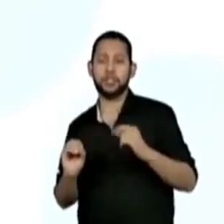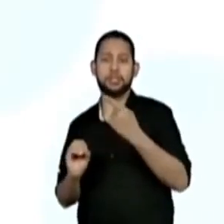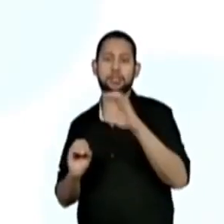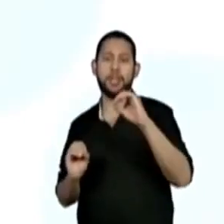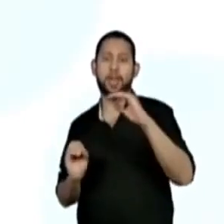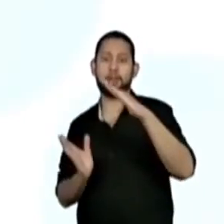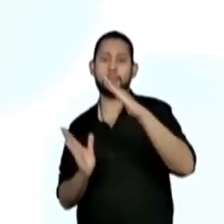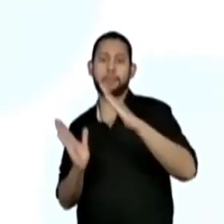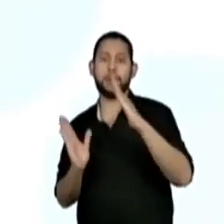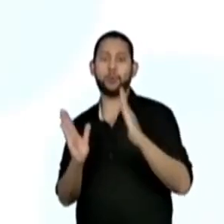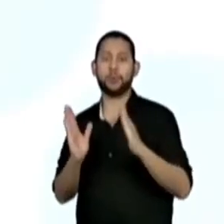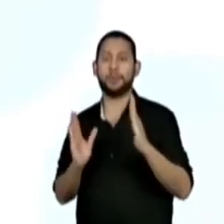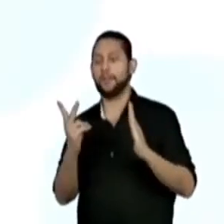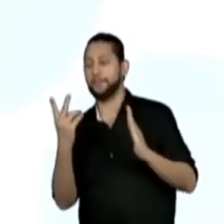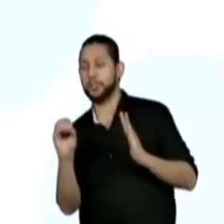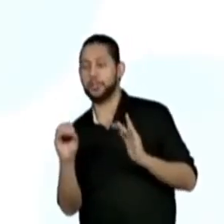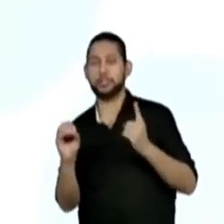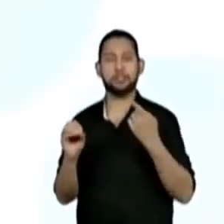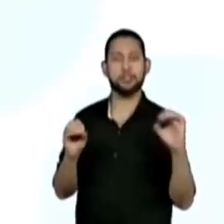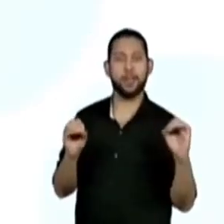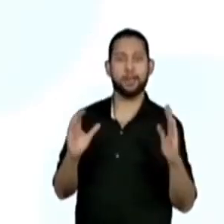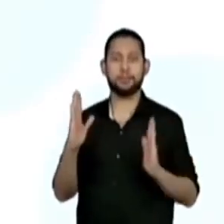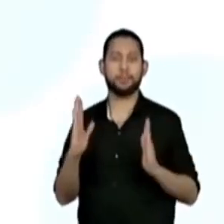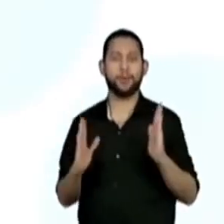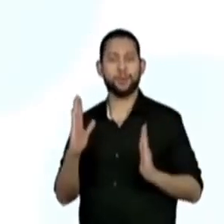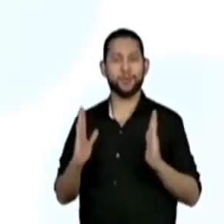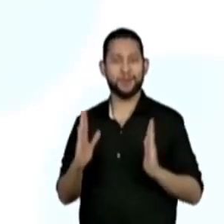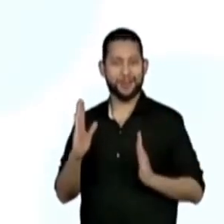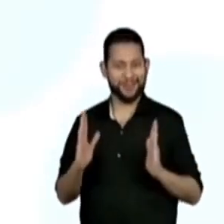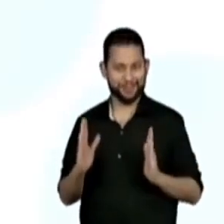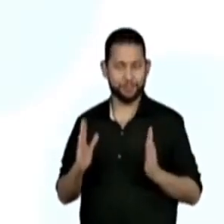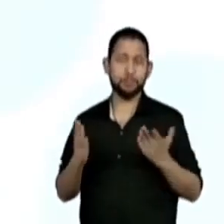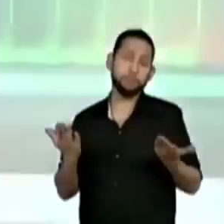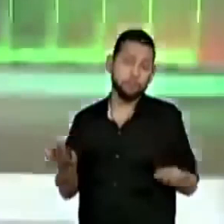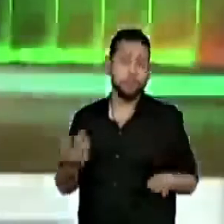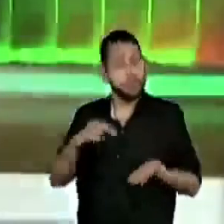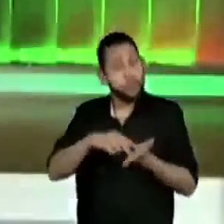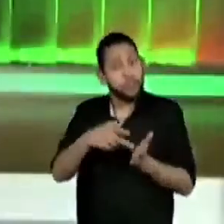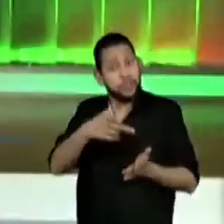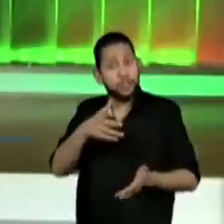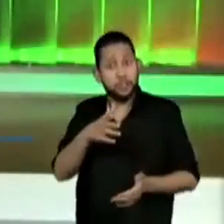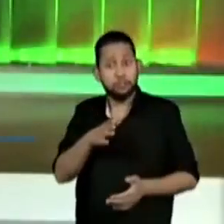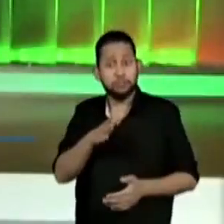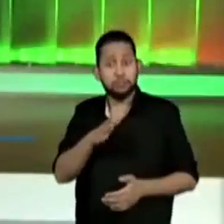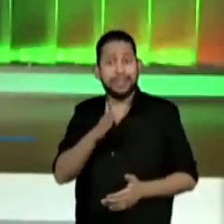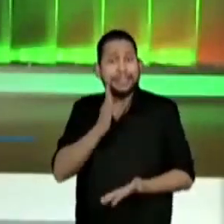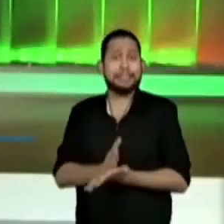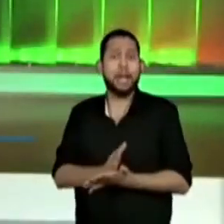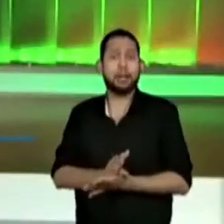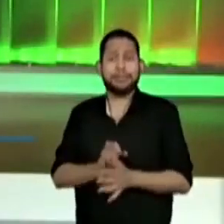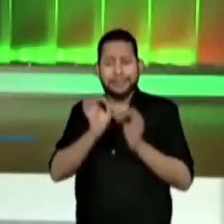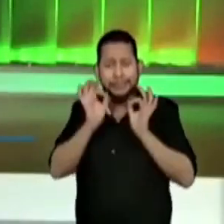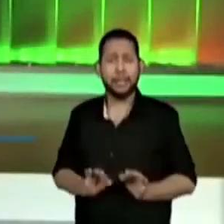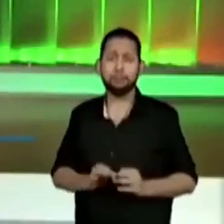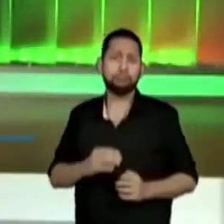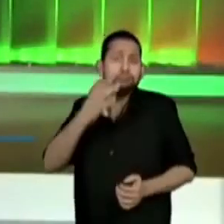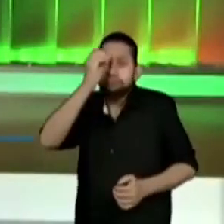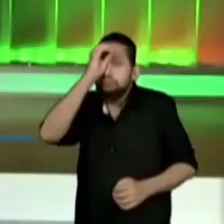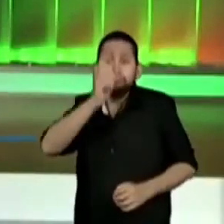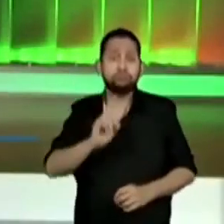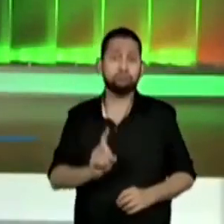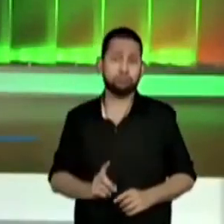é realizar a estimativa aluno do quarto ano a gente ainda não precisou o valor não sabemos o valor